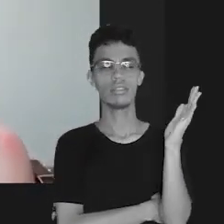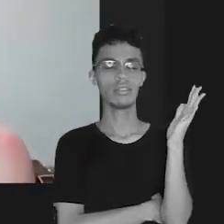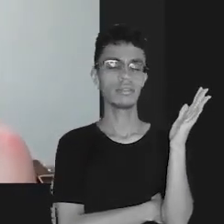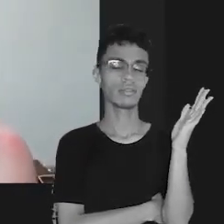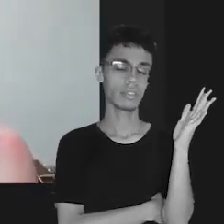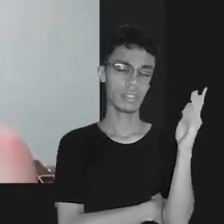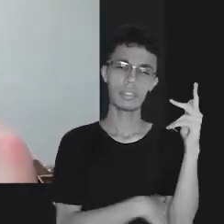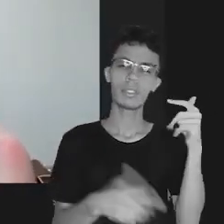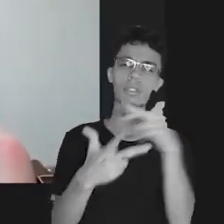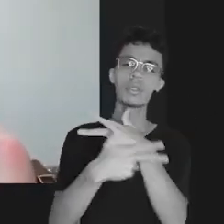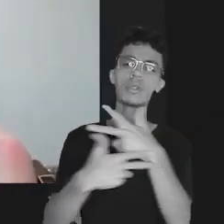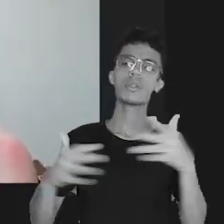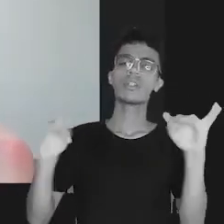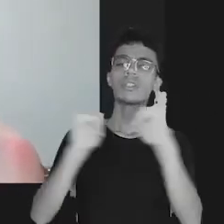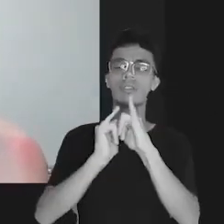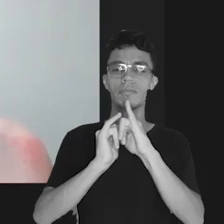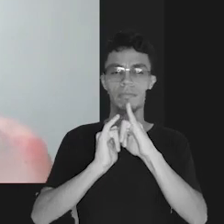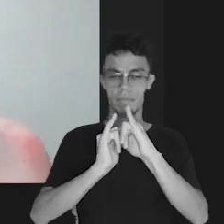Então, que coisas falou?